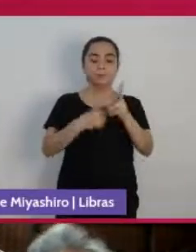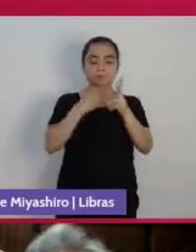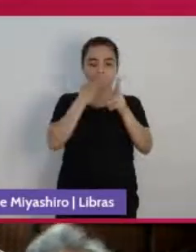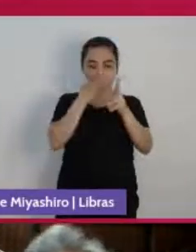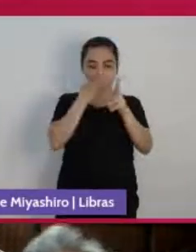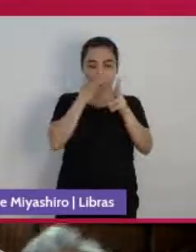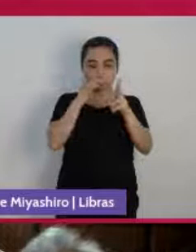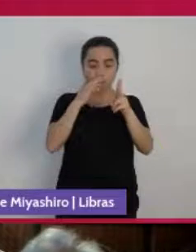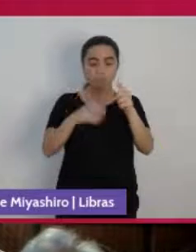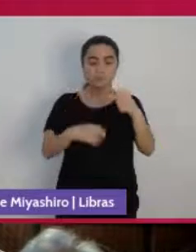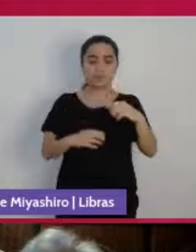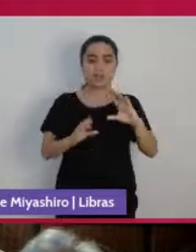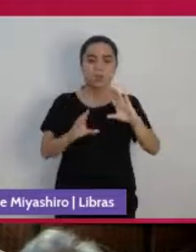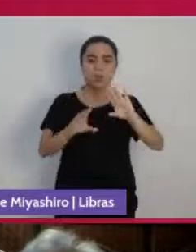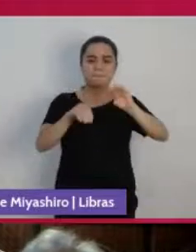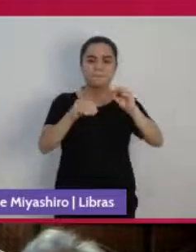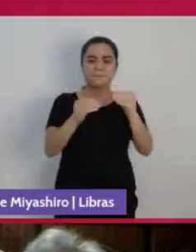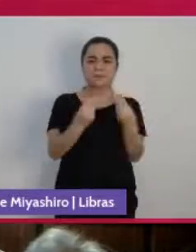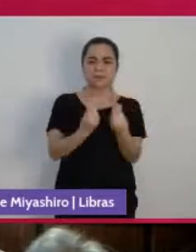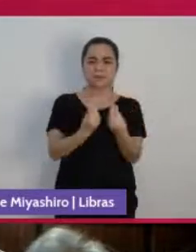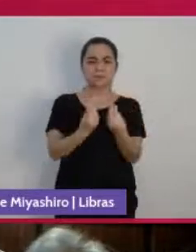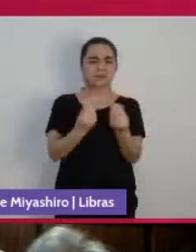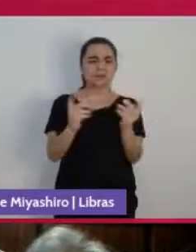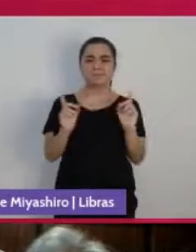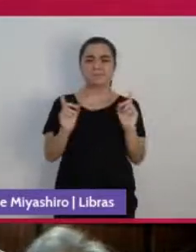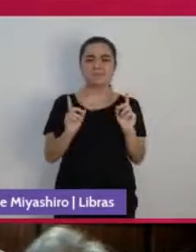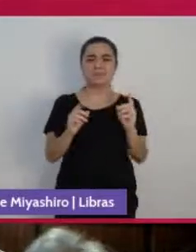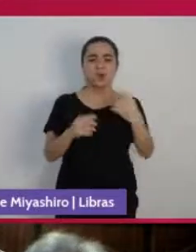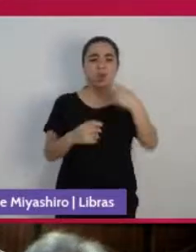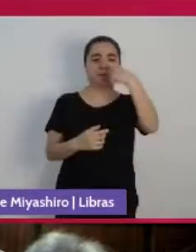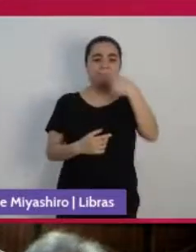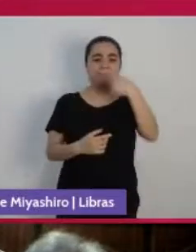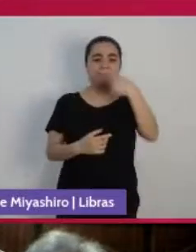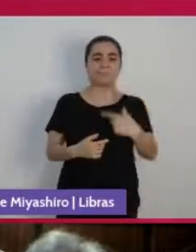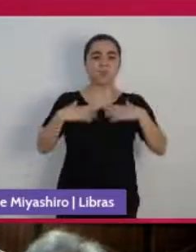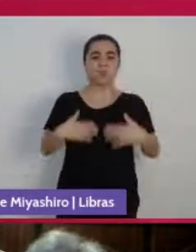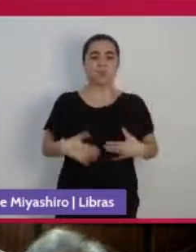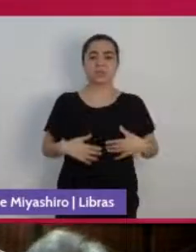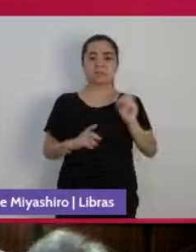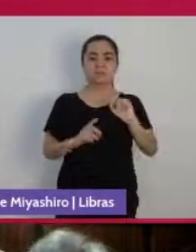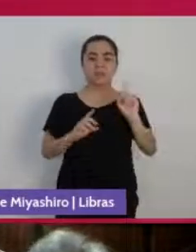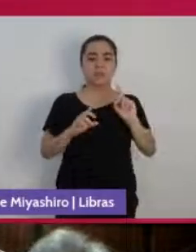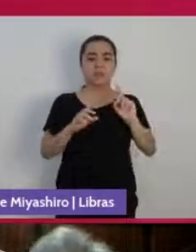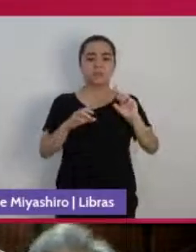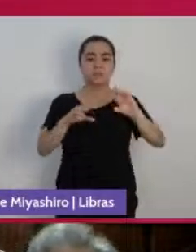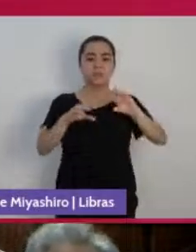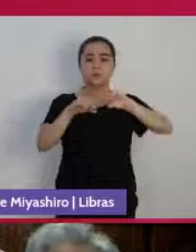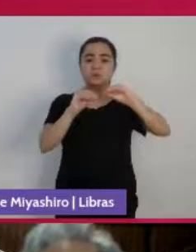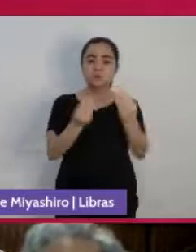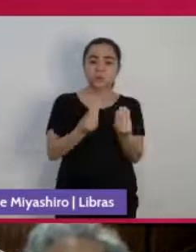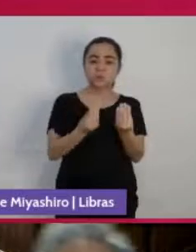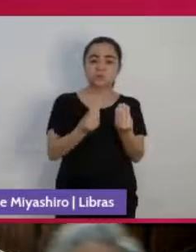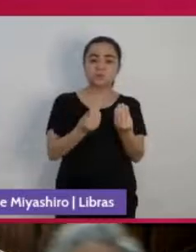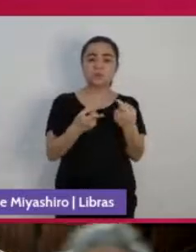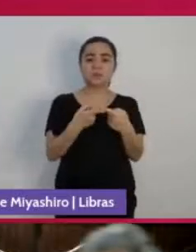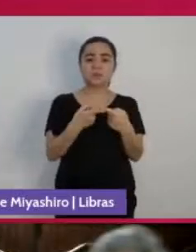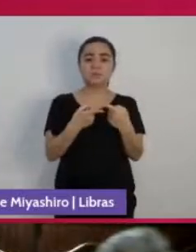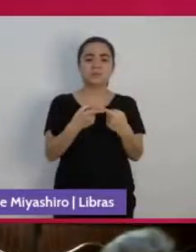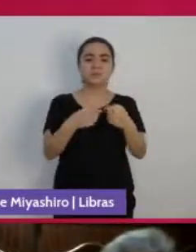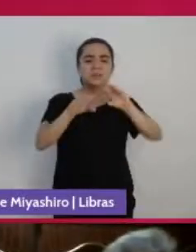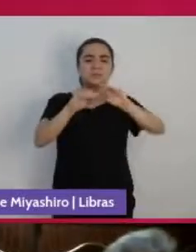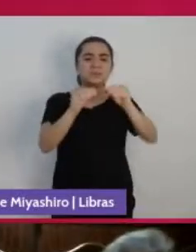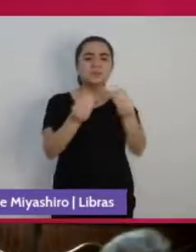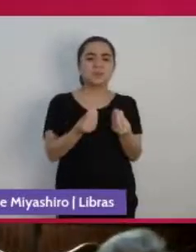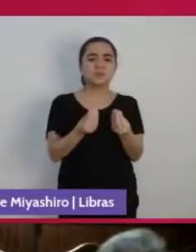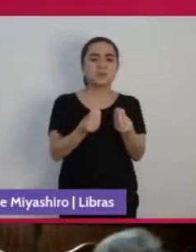Aqui dobra. Isso aqui não é peitoral, isso aqui é dobra. E dobra, tá? Por que ficou a dobra? Não